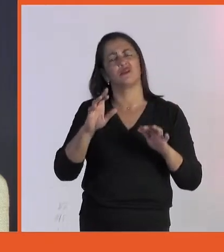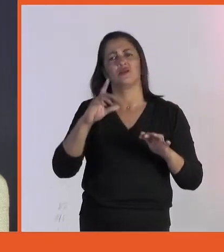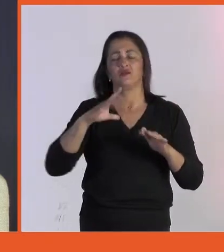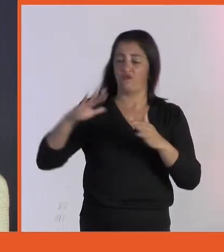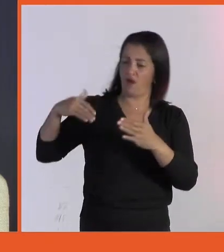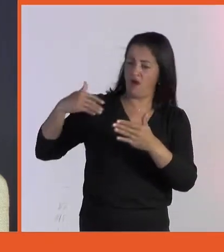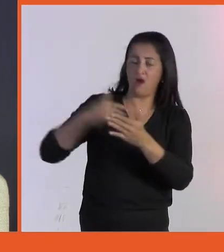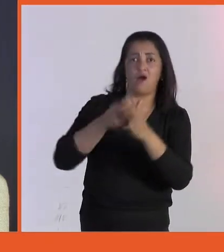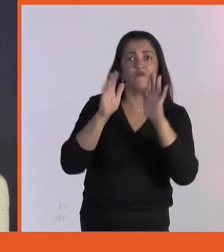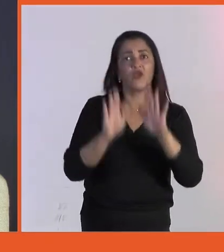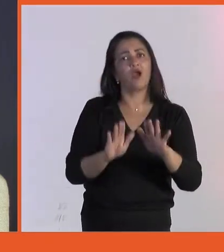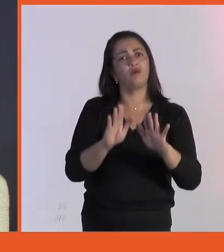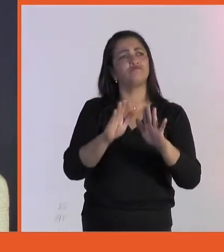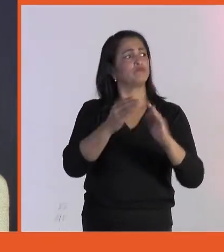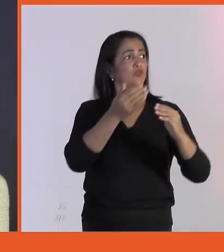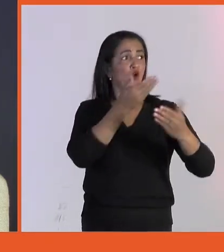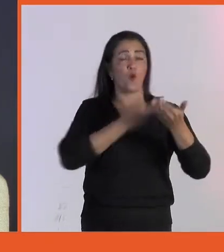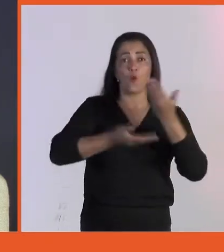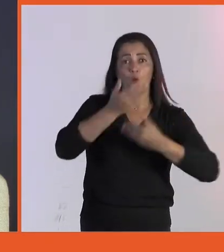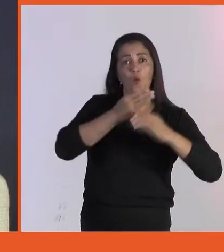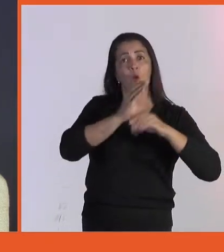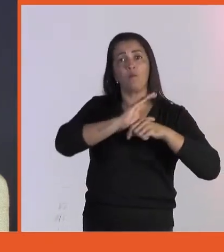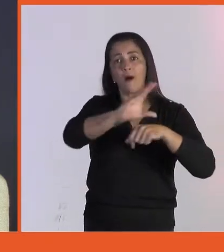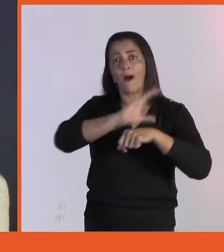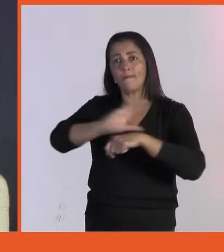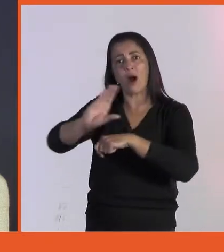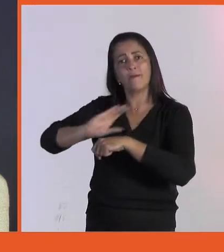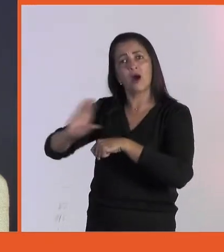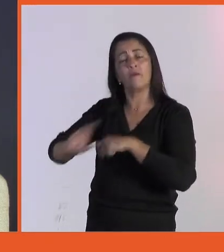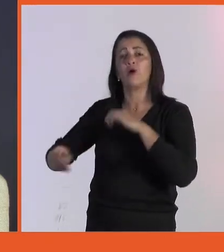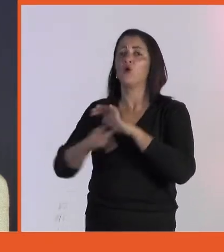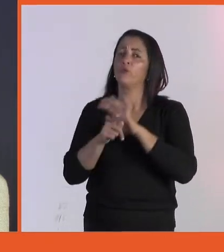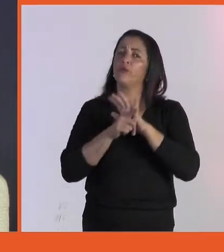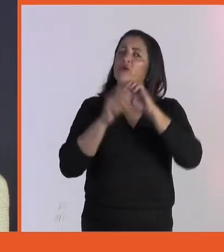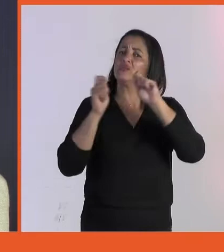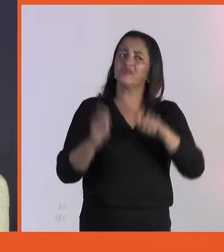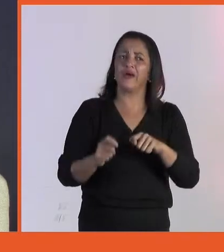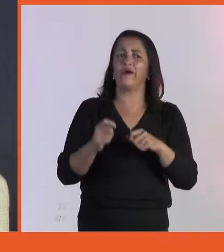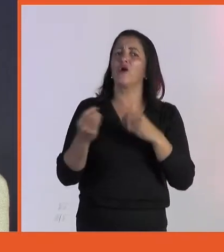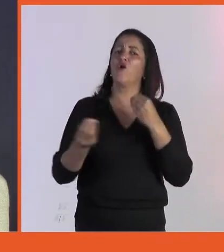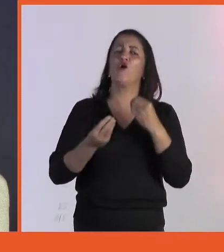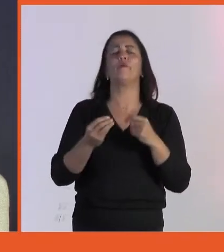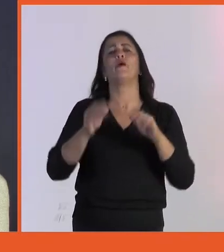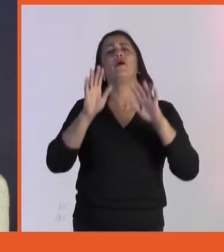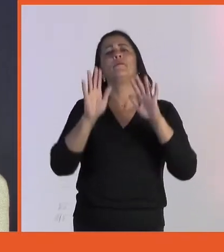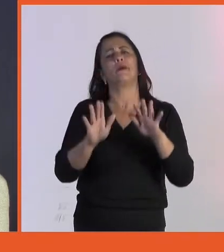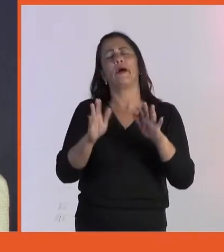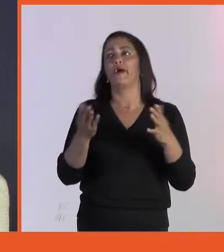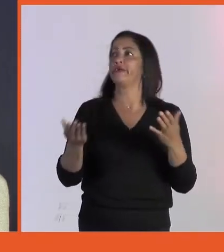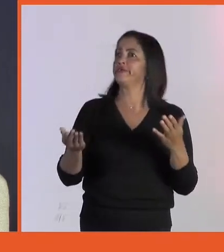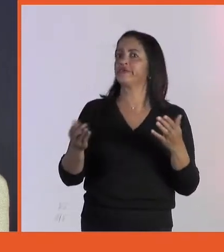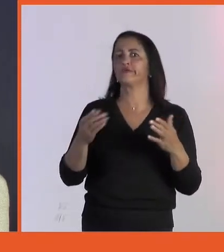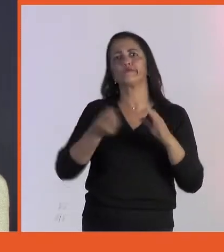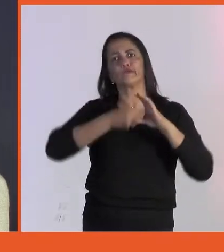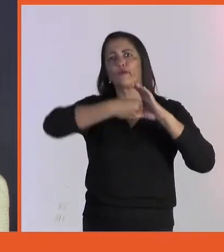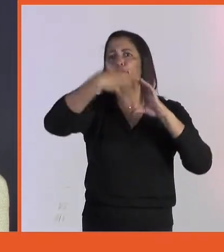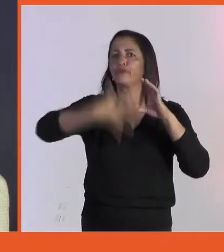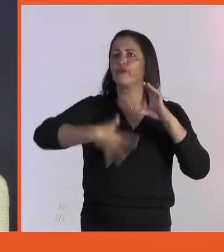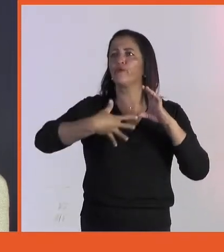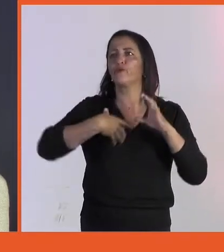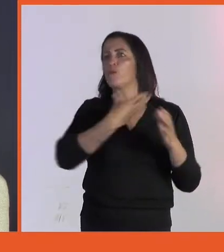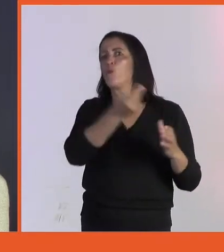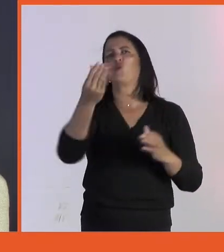que os compartilhamentos deixam de ser tantos, até que os comentários deixam de ser tantos. Porque, tá, e aí, é conteúdo? Conteúdo tem, todo mundo